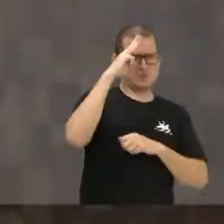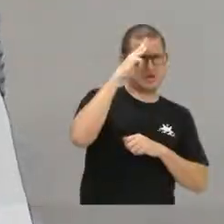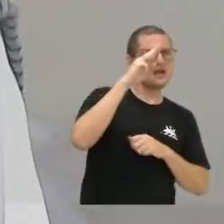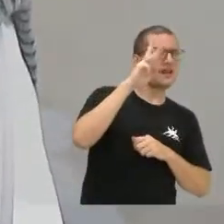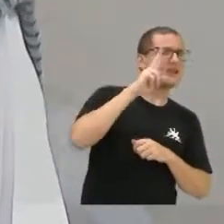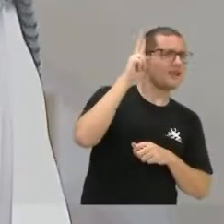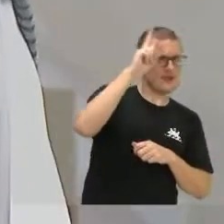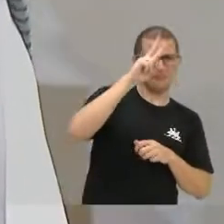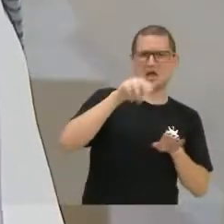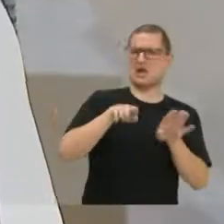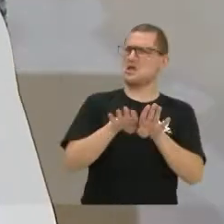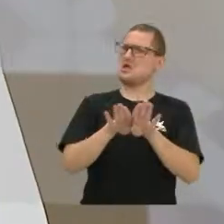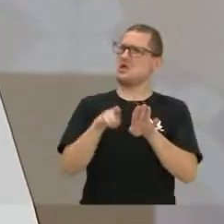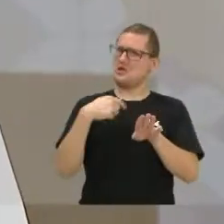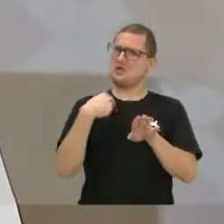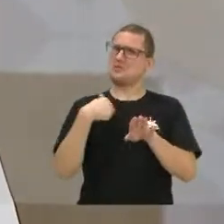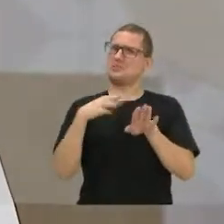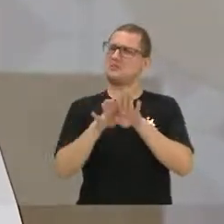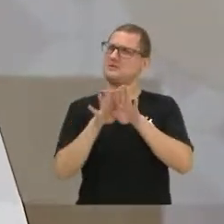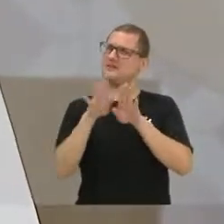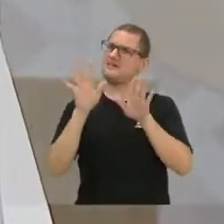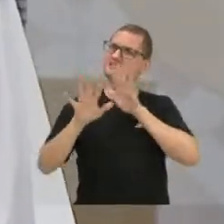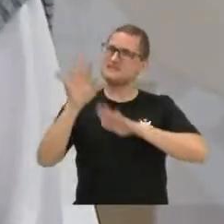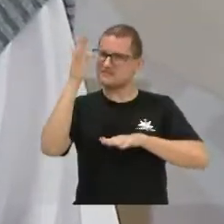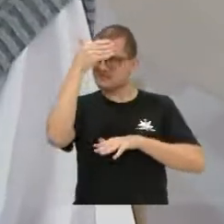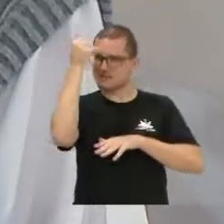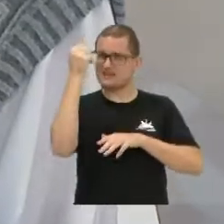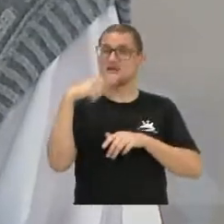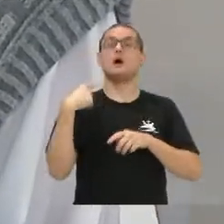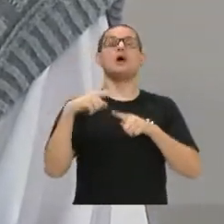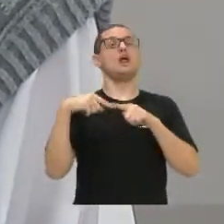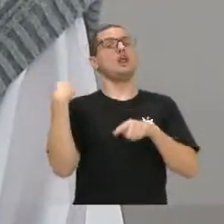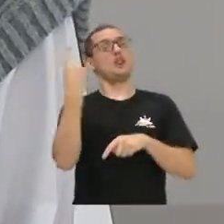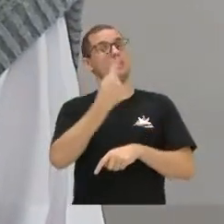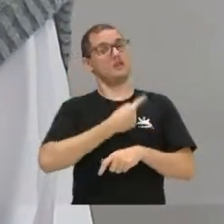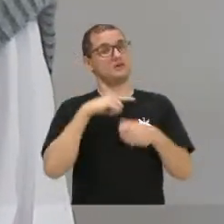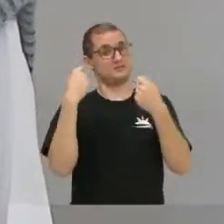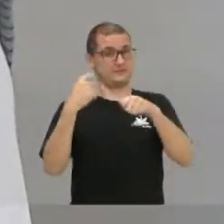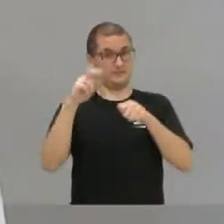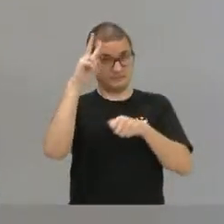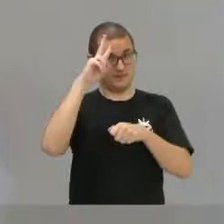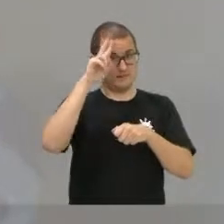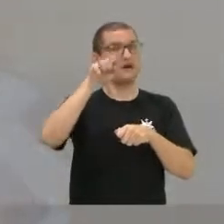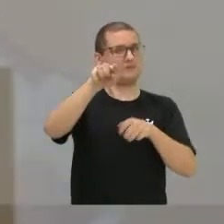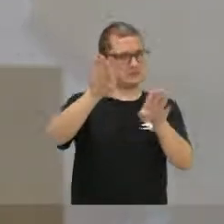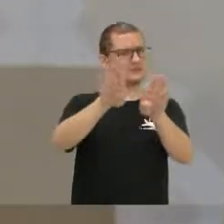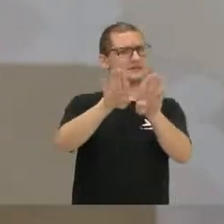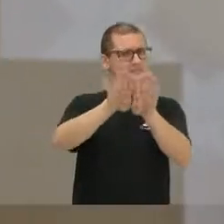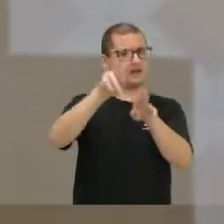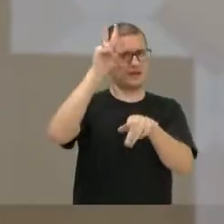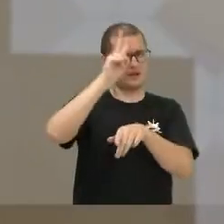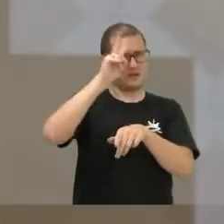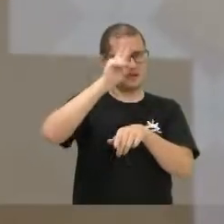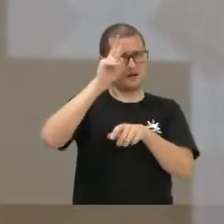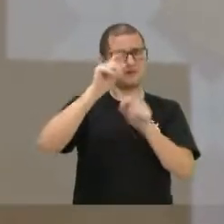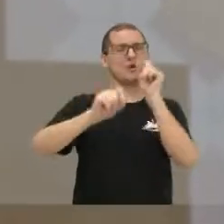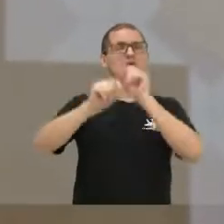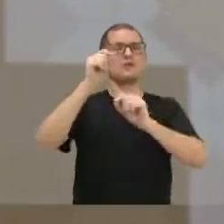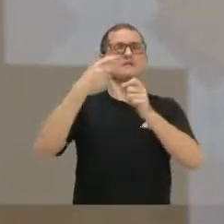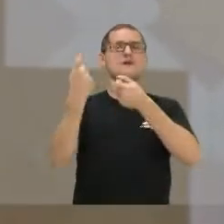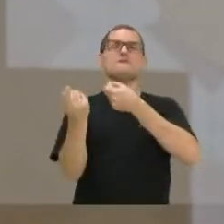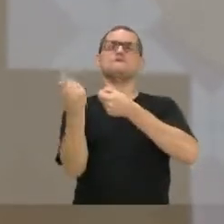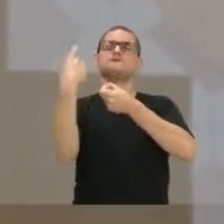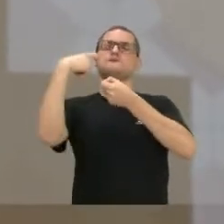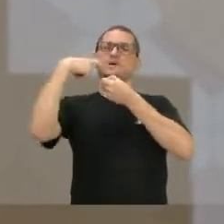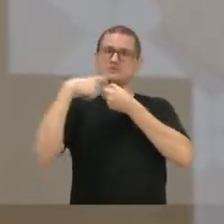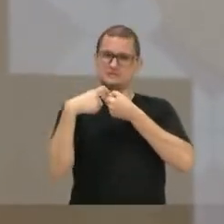não então vamos retornar talvez você também não querido telespectador vamos retornar para